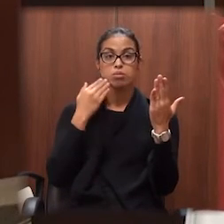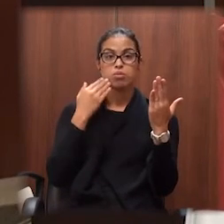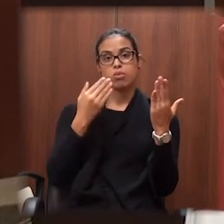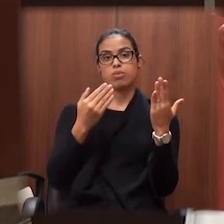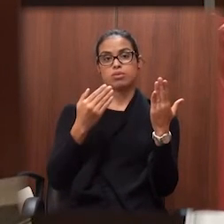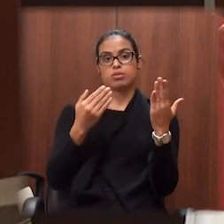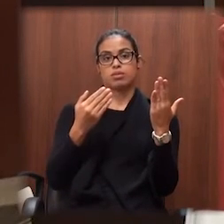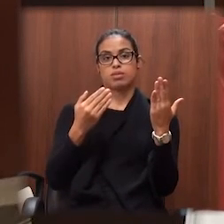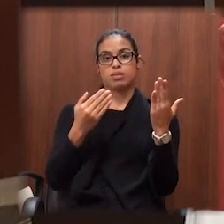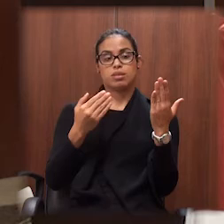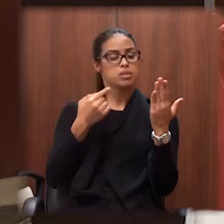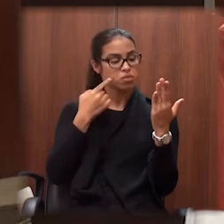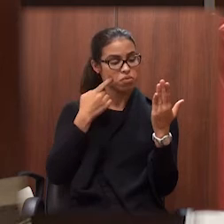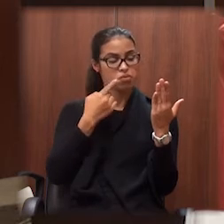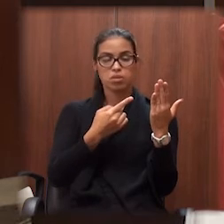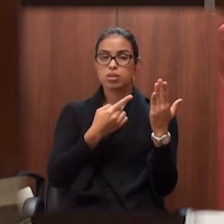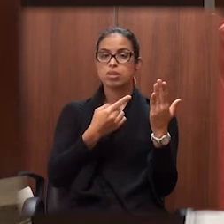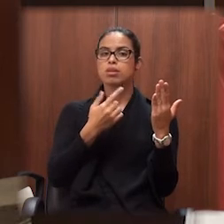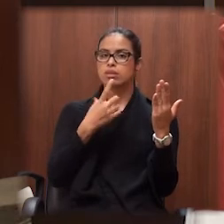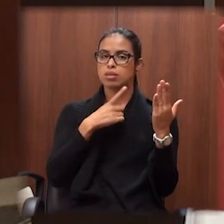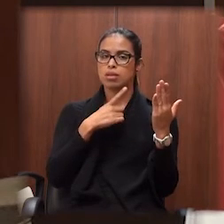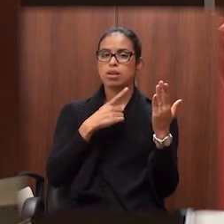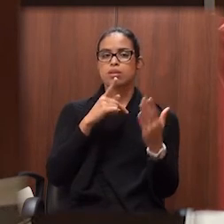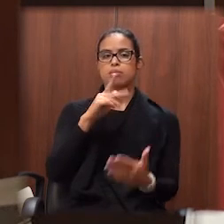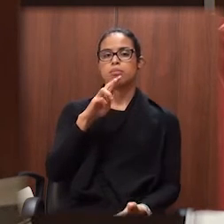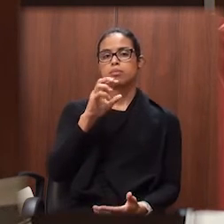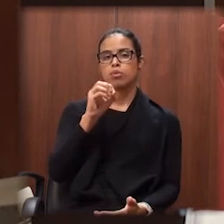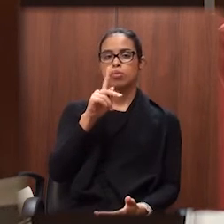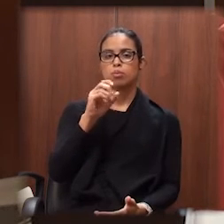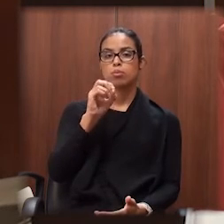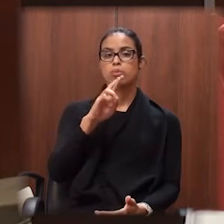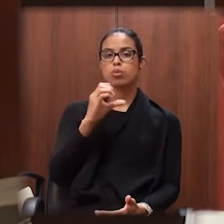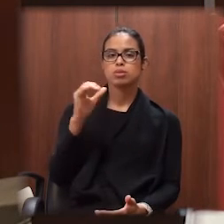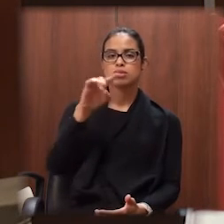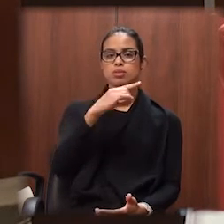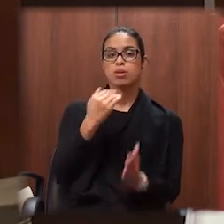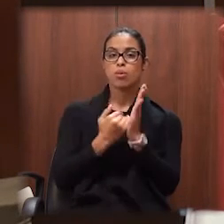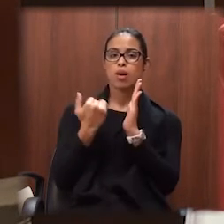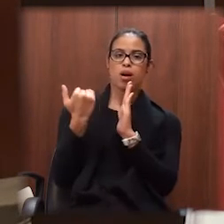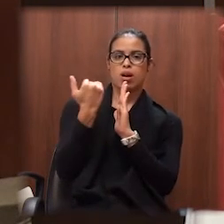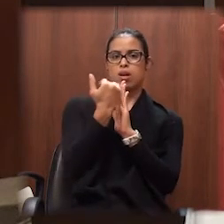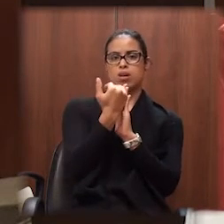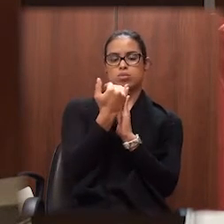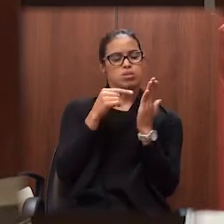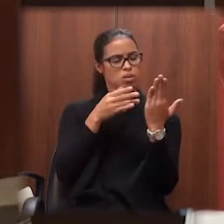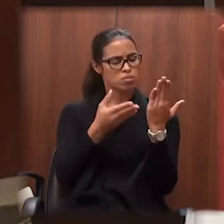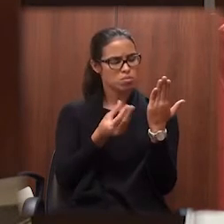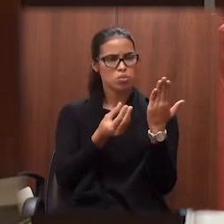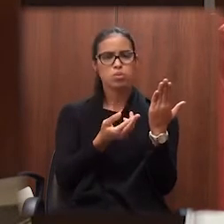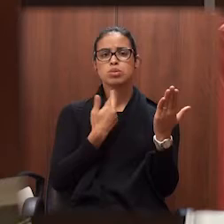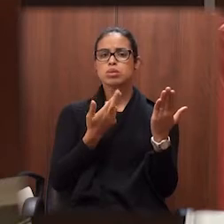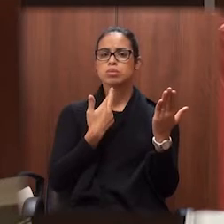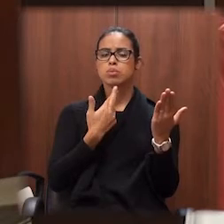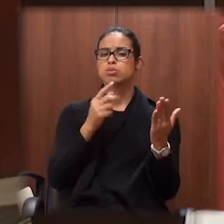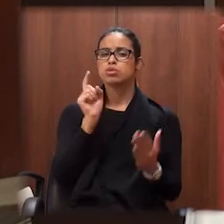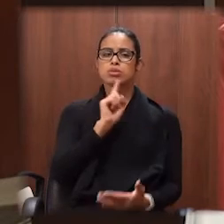Então, é uma proporção alta que responde não. É uma